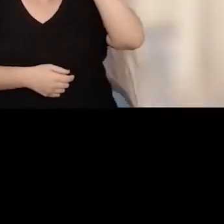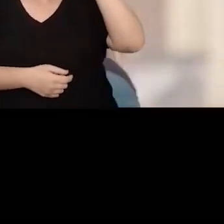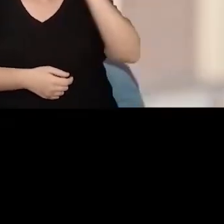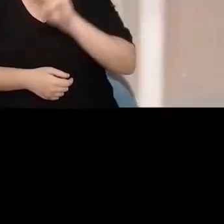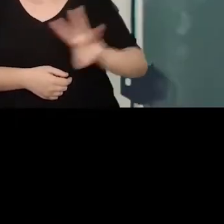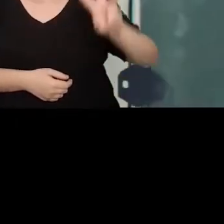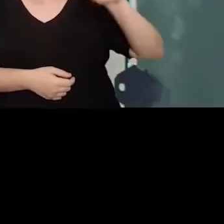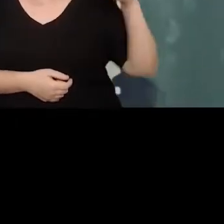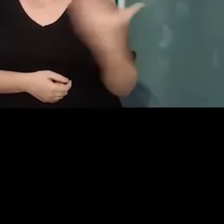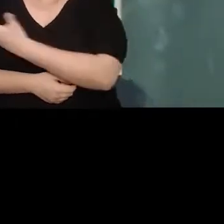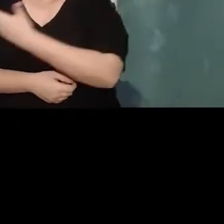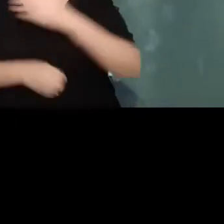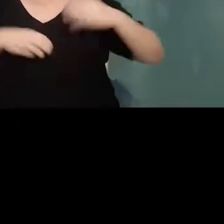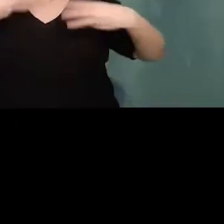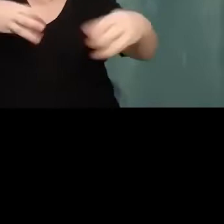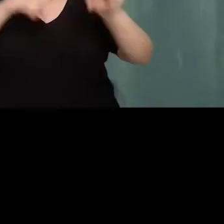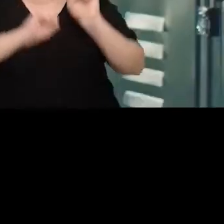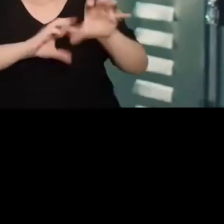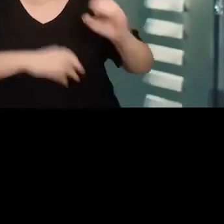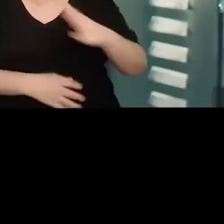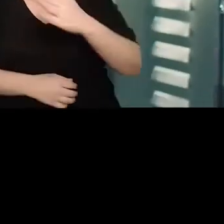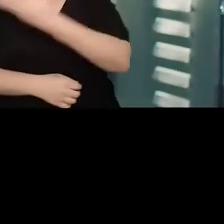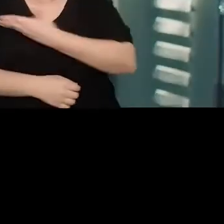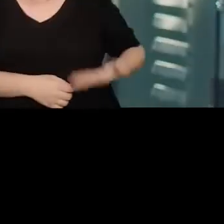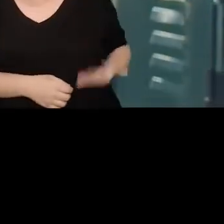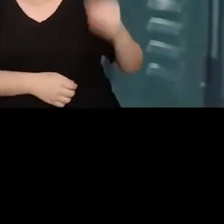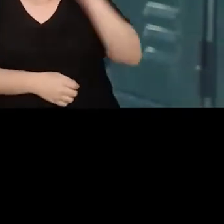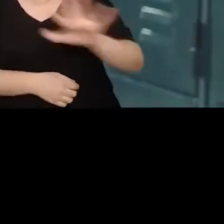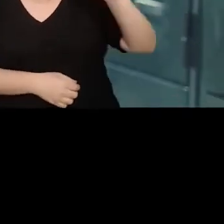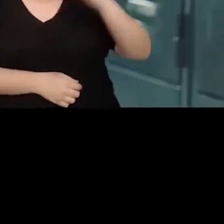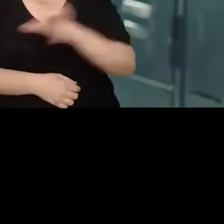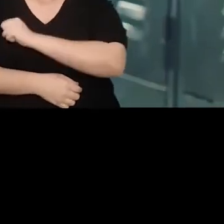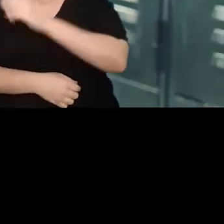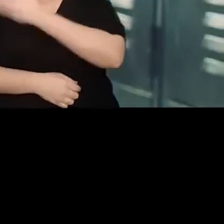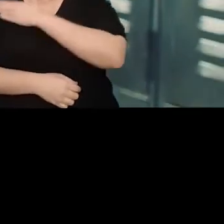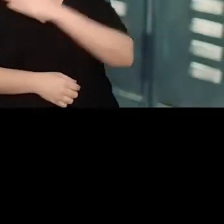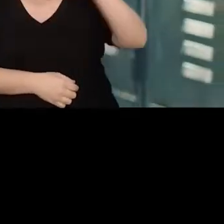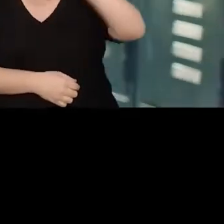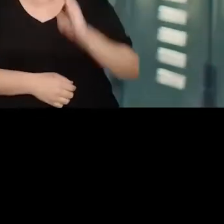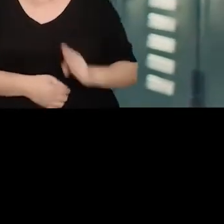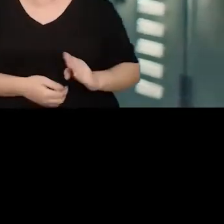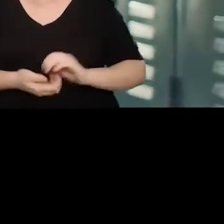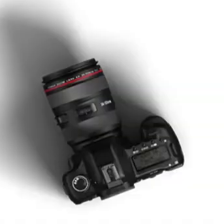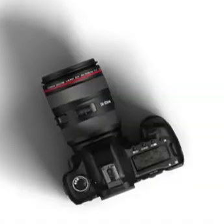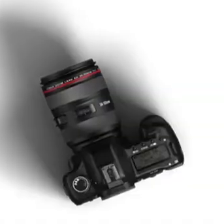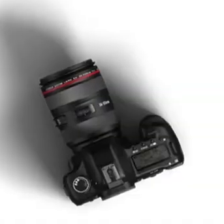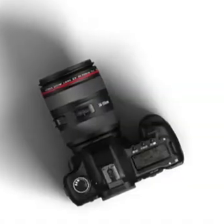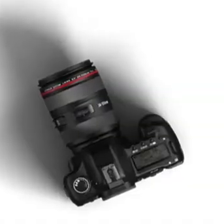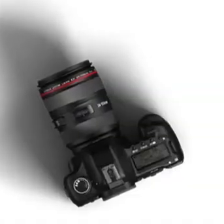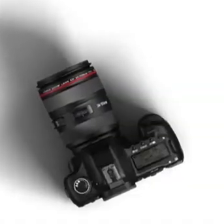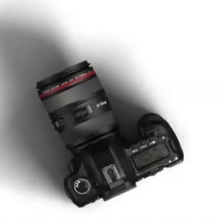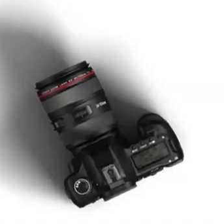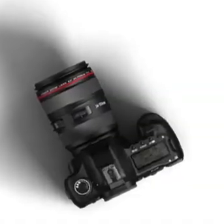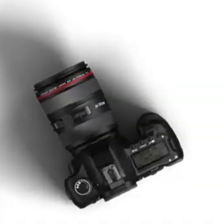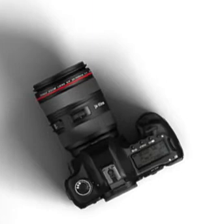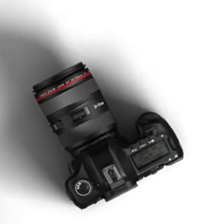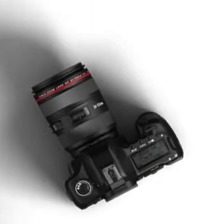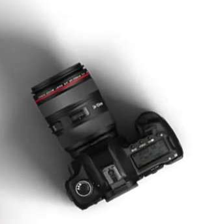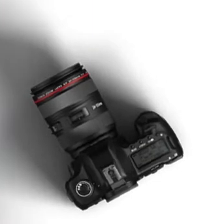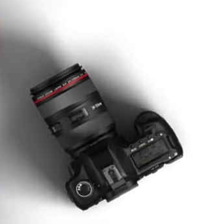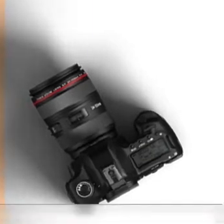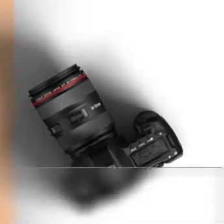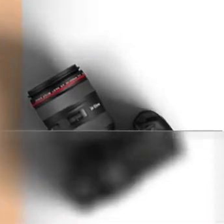em gov.br/MEC. Ministério da Educação. Governo Federal. Pátria Amada Brasil.